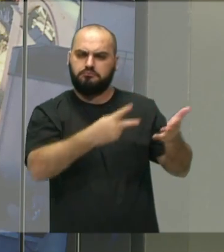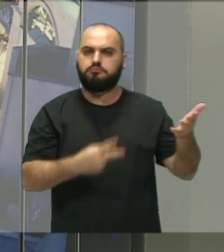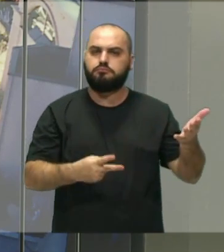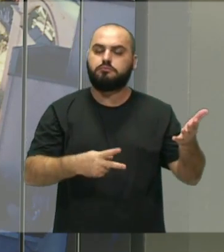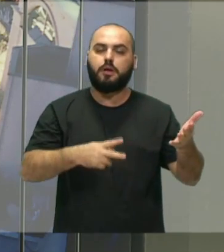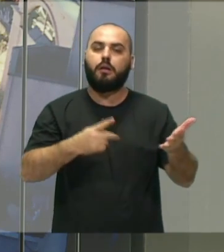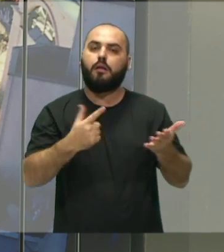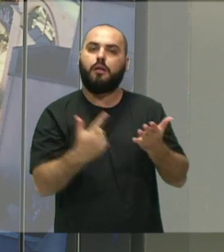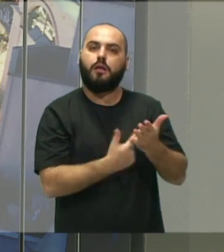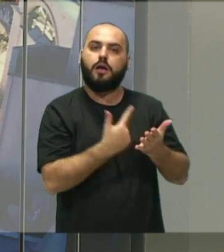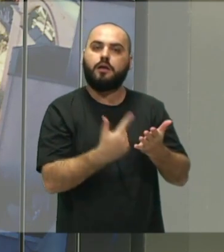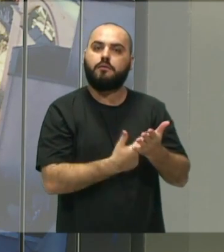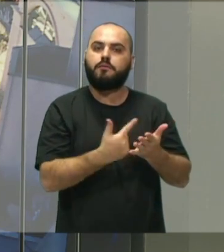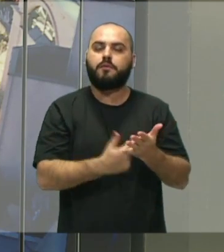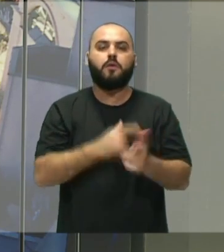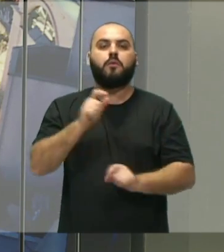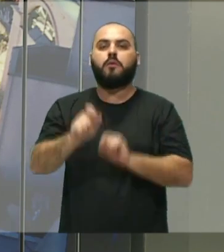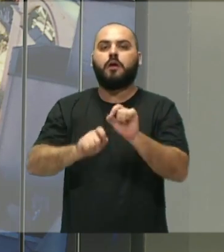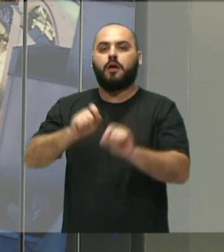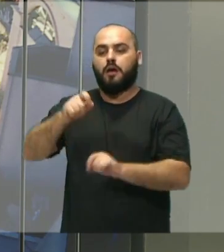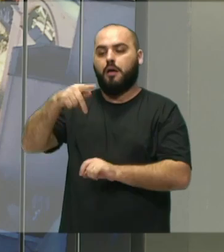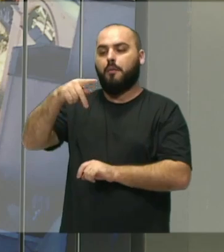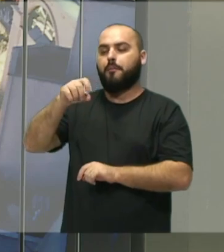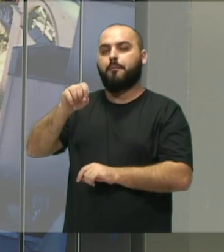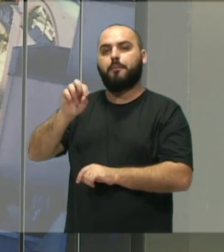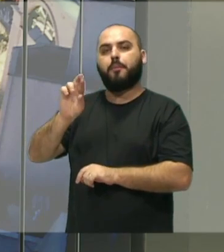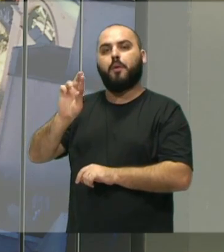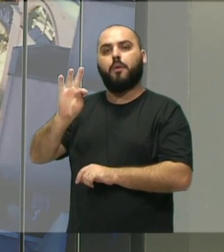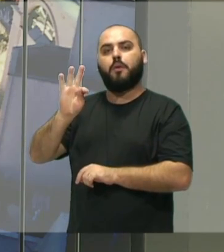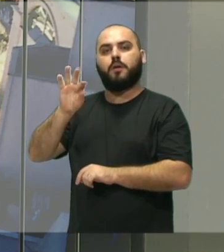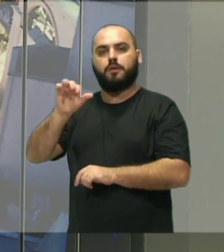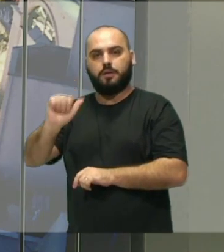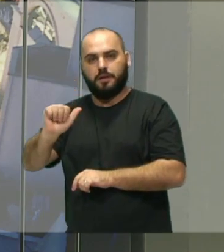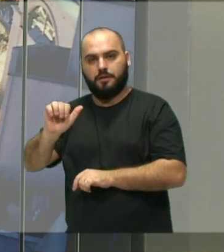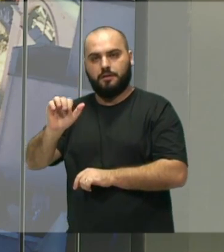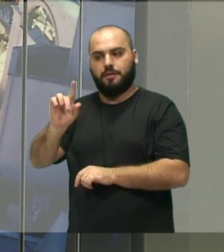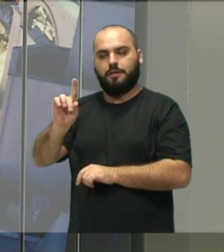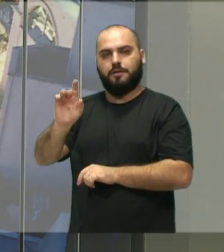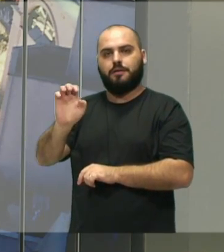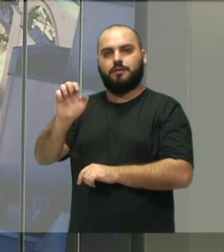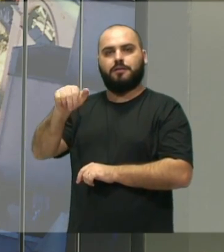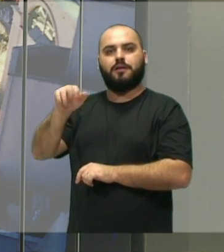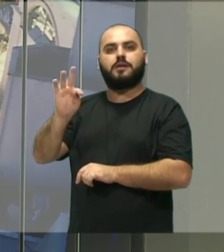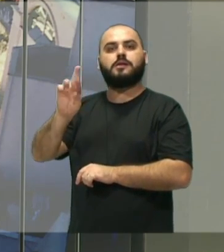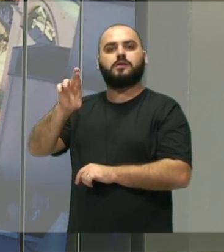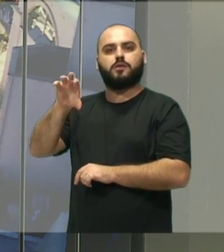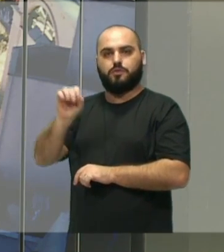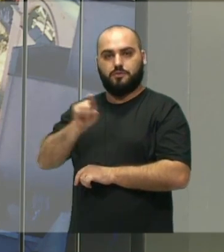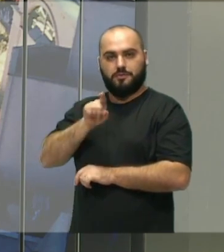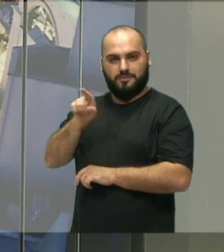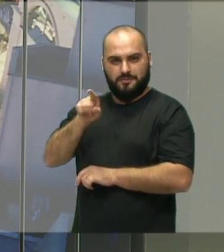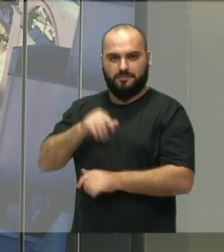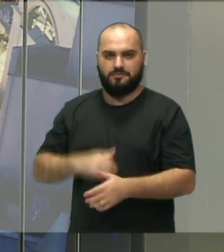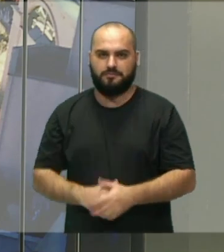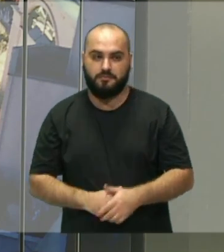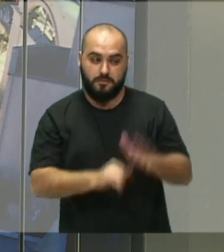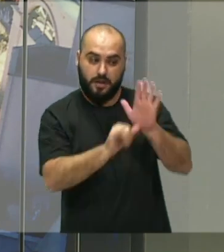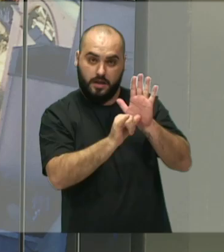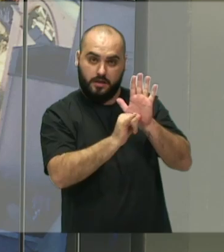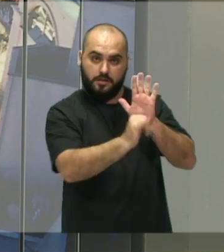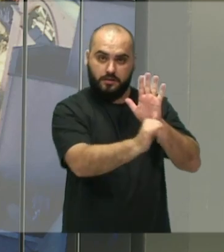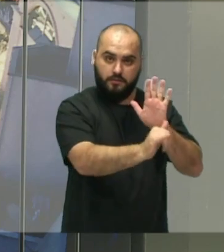livro Da Porta para Dentro, que foi publicado recentemente por meio do edital Meu Primeiro Livro, da